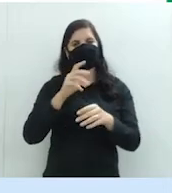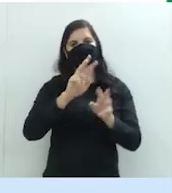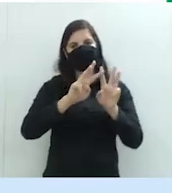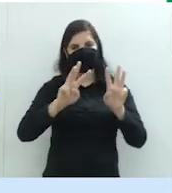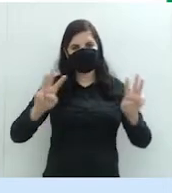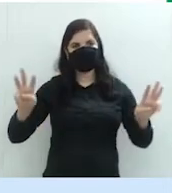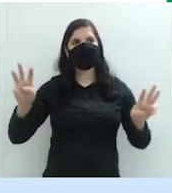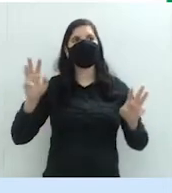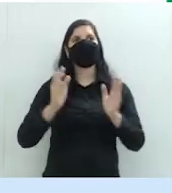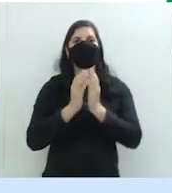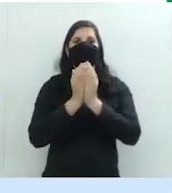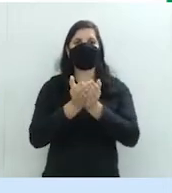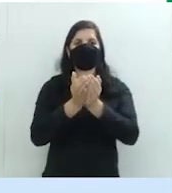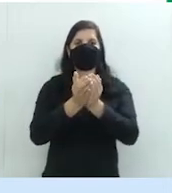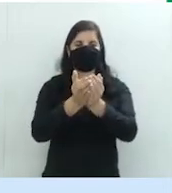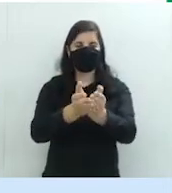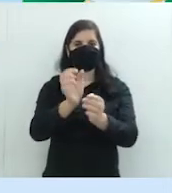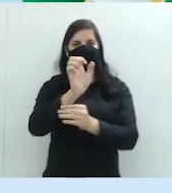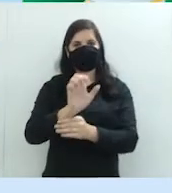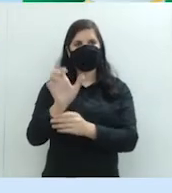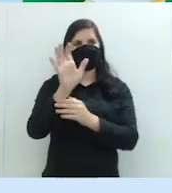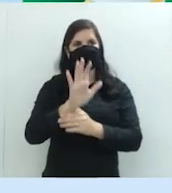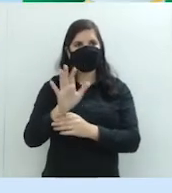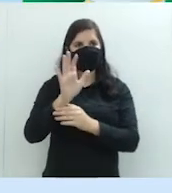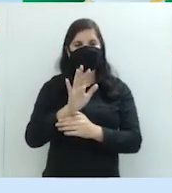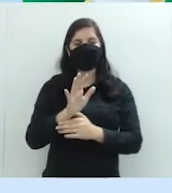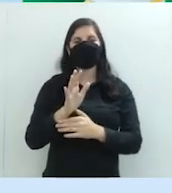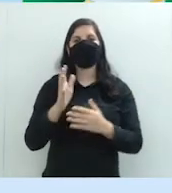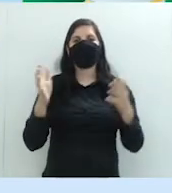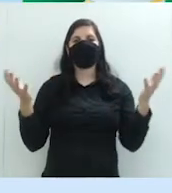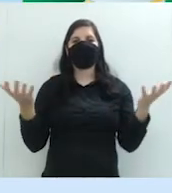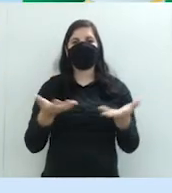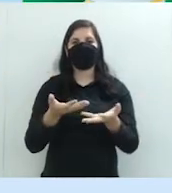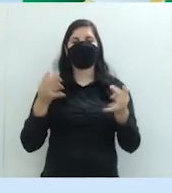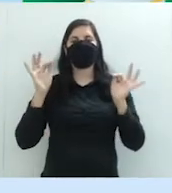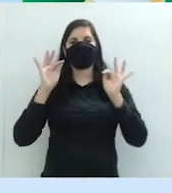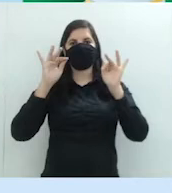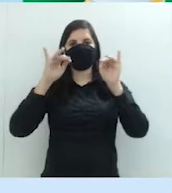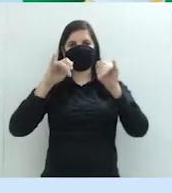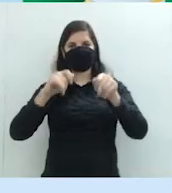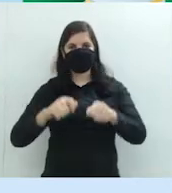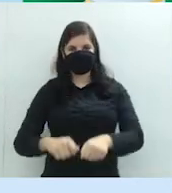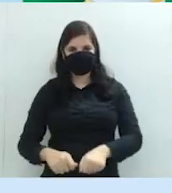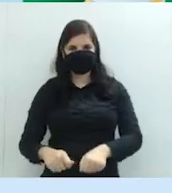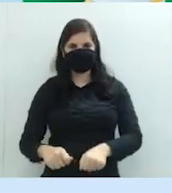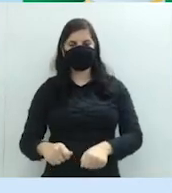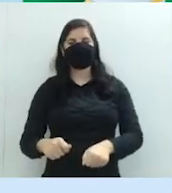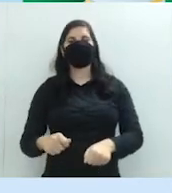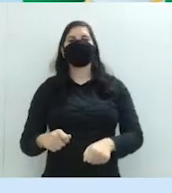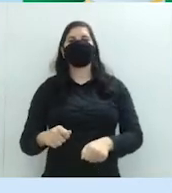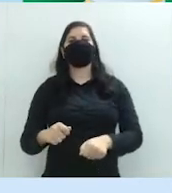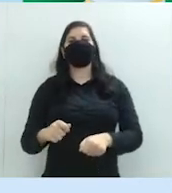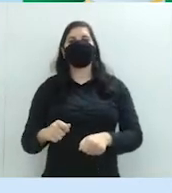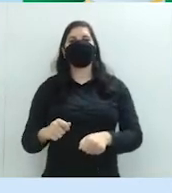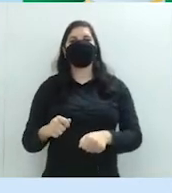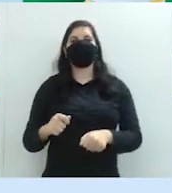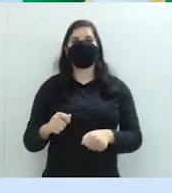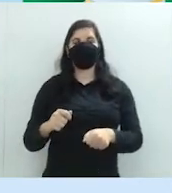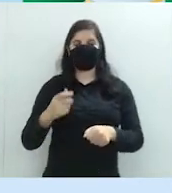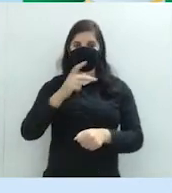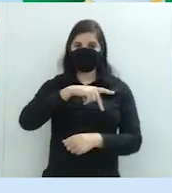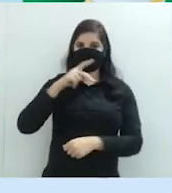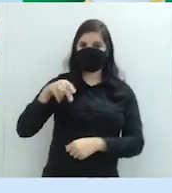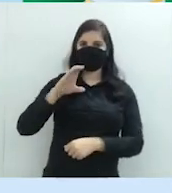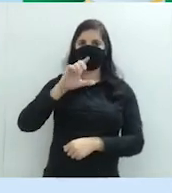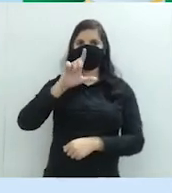a Expansão Marítima Europeia, né, uma referência. Então nós ficamos por aqui, não é isso? Eu,